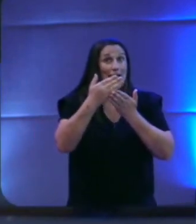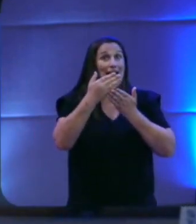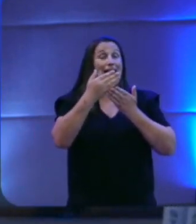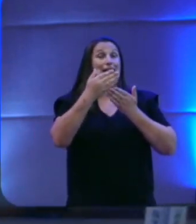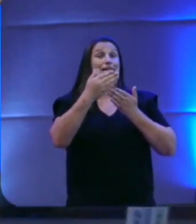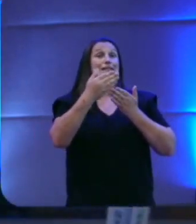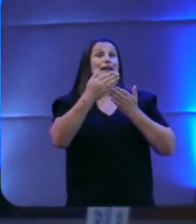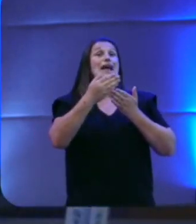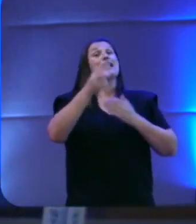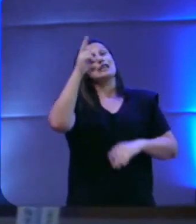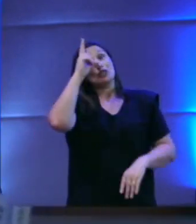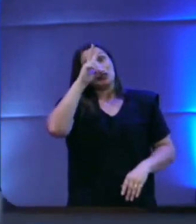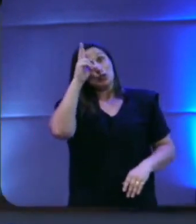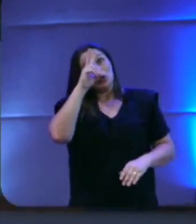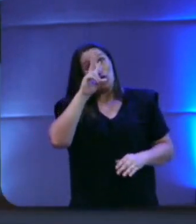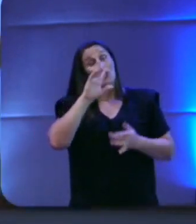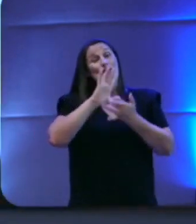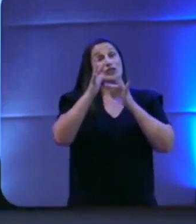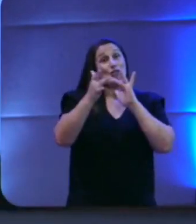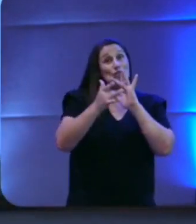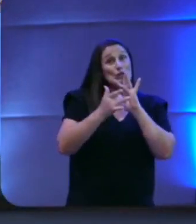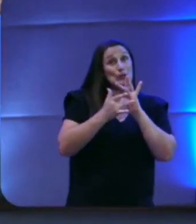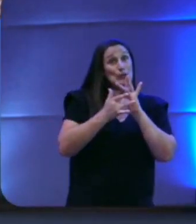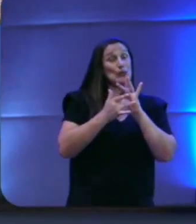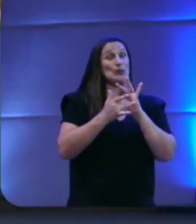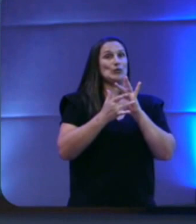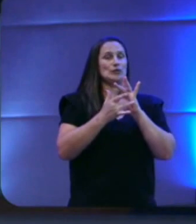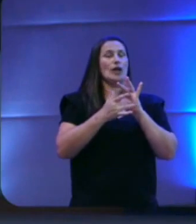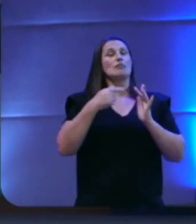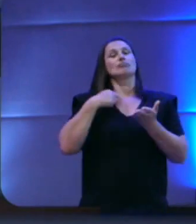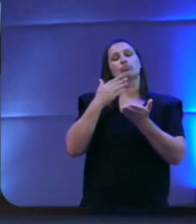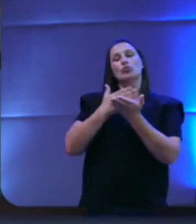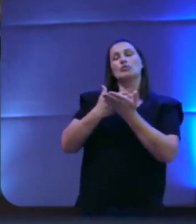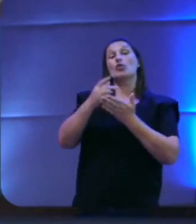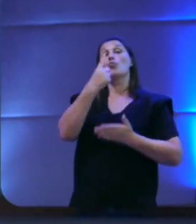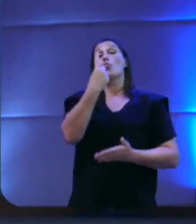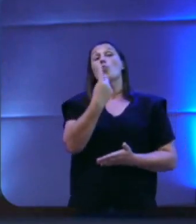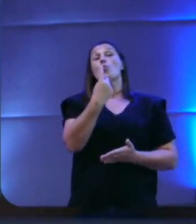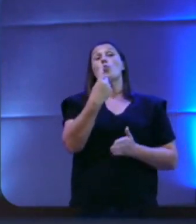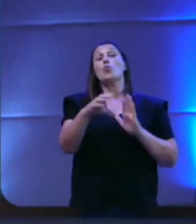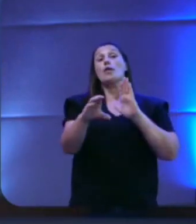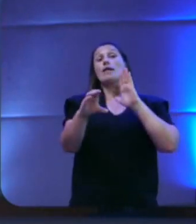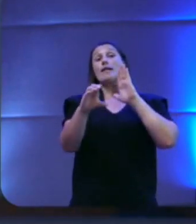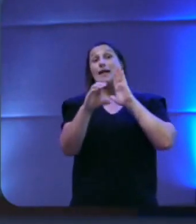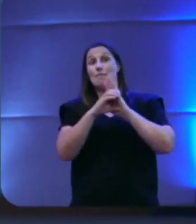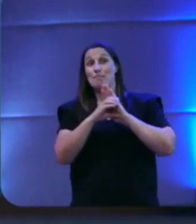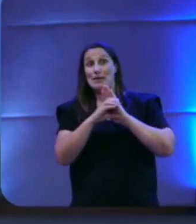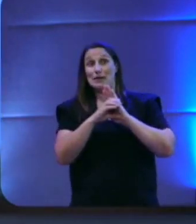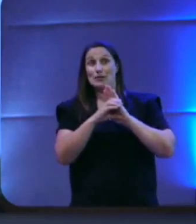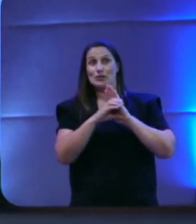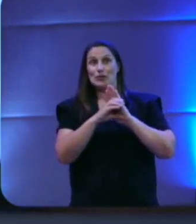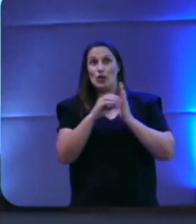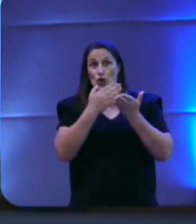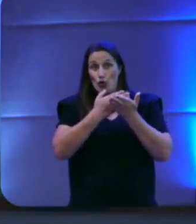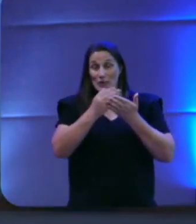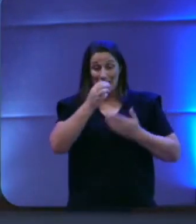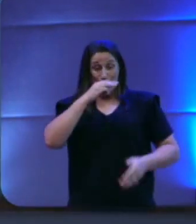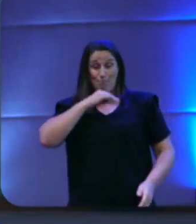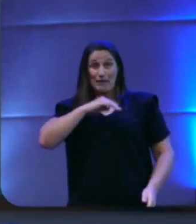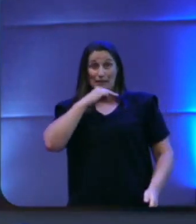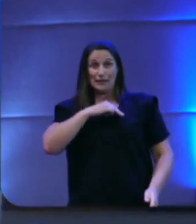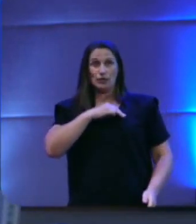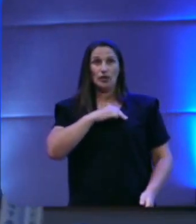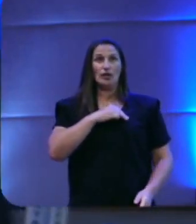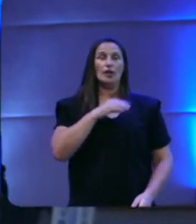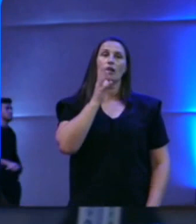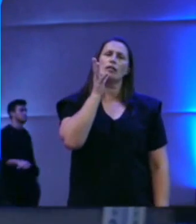história de Jesus. Fica mais fácil começar pelo meio da Bíblia. E lá fui eu, 1 capítulo por dia, começando no livro de Mateus. Demorou 3